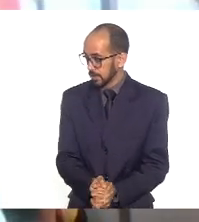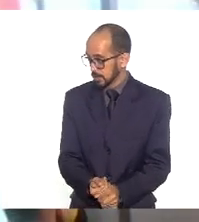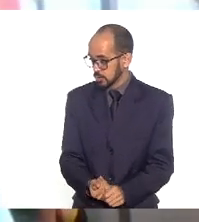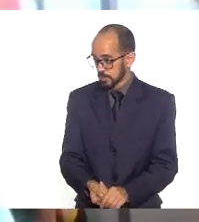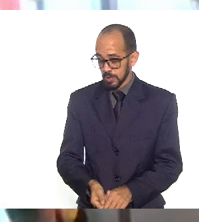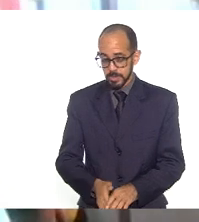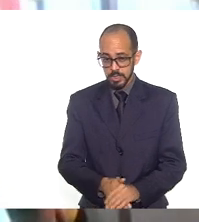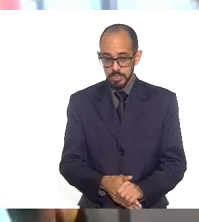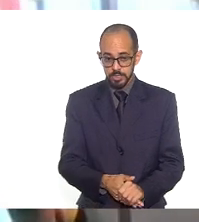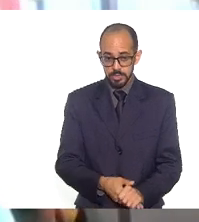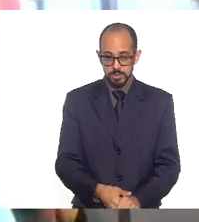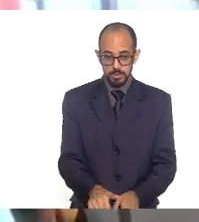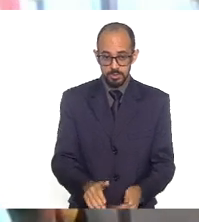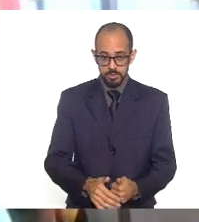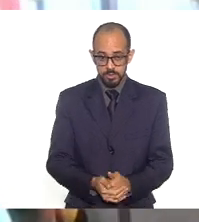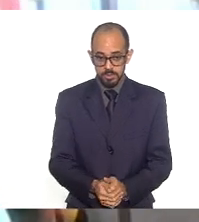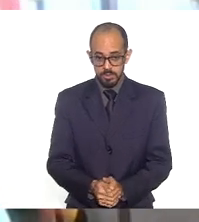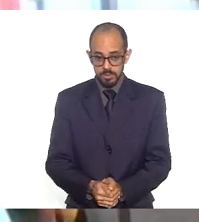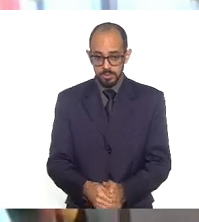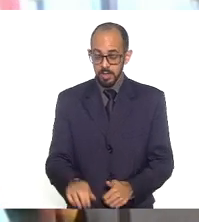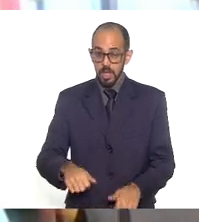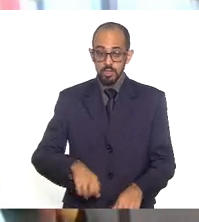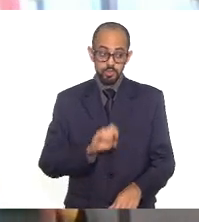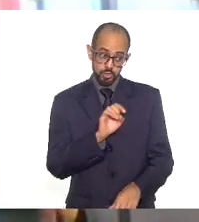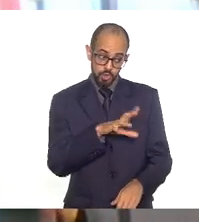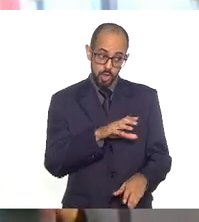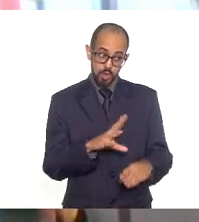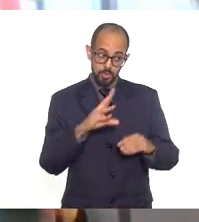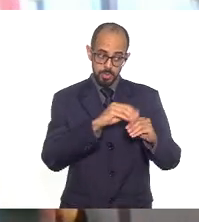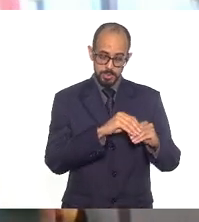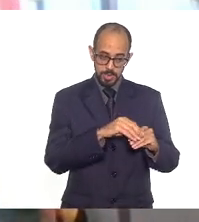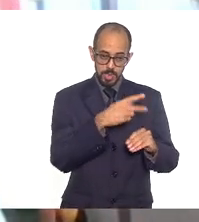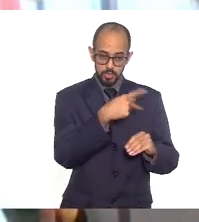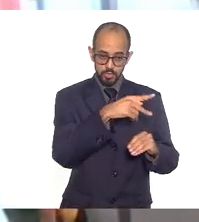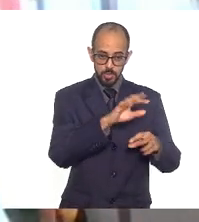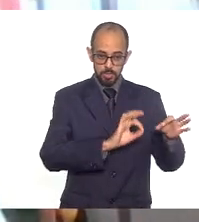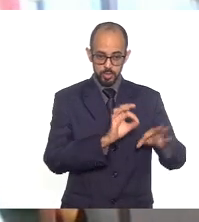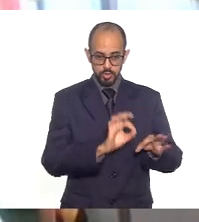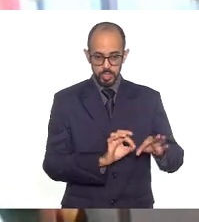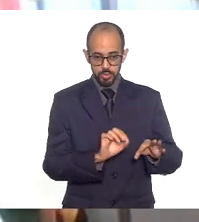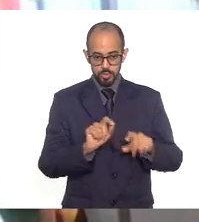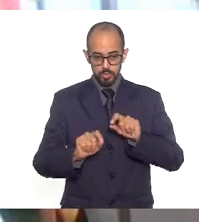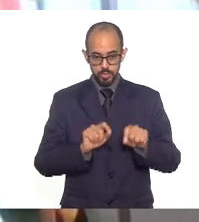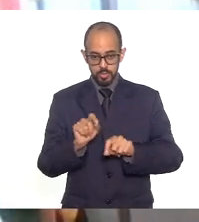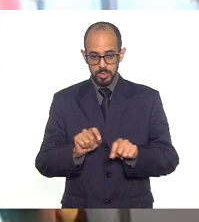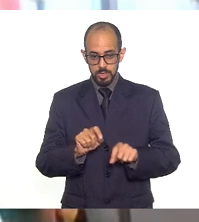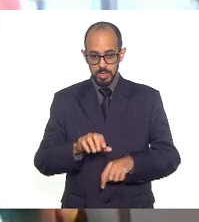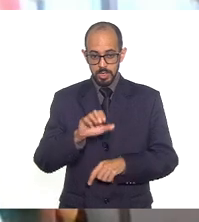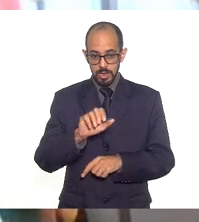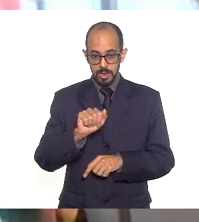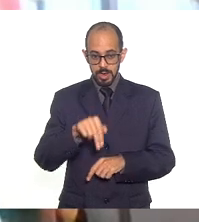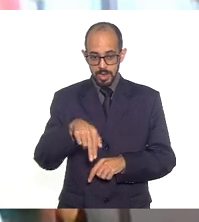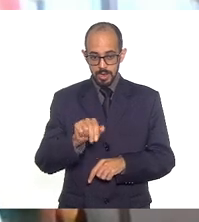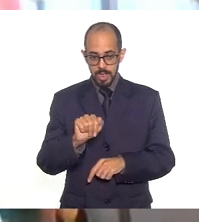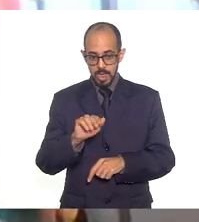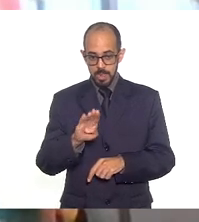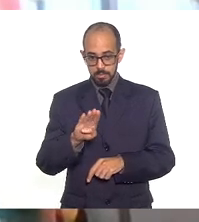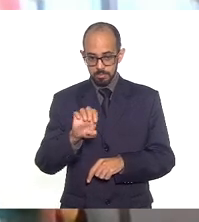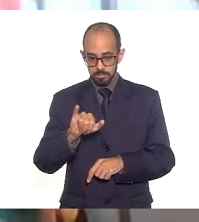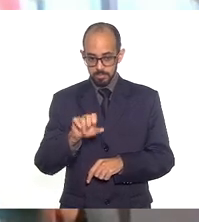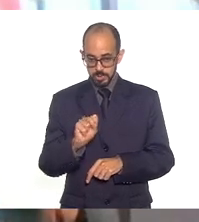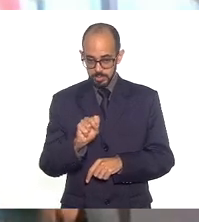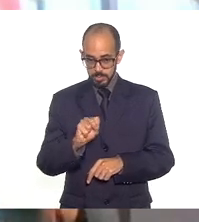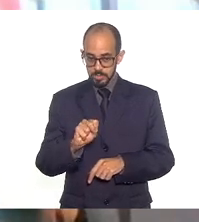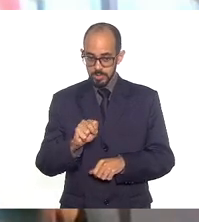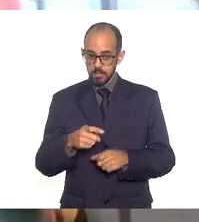Márcio. Rodrigo, só acrescentar aqui ao seu projeto que a cannabis medicinal é muito efetiva